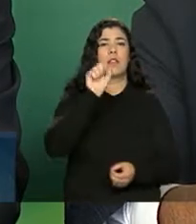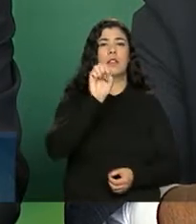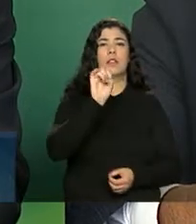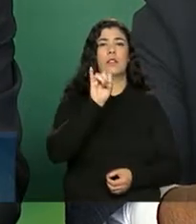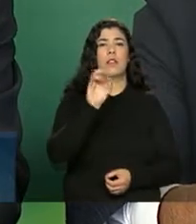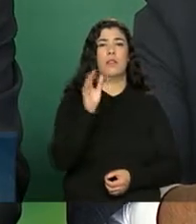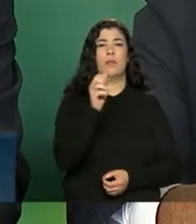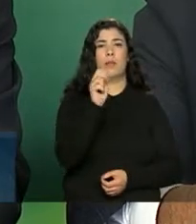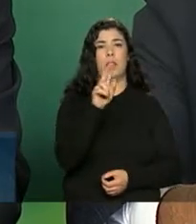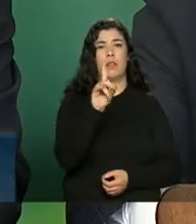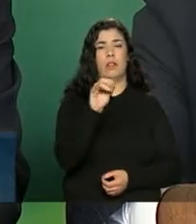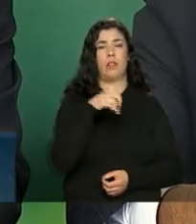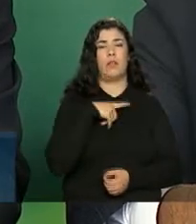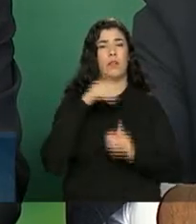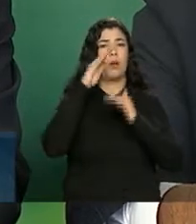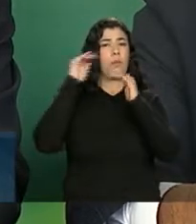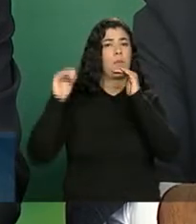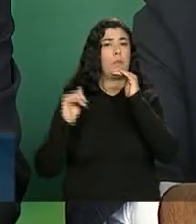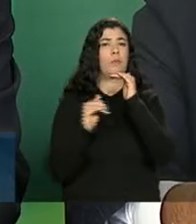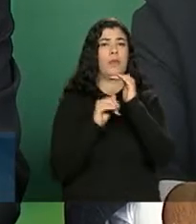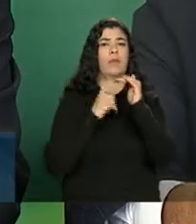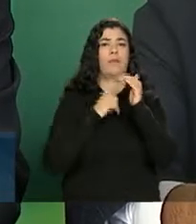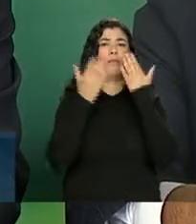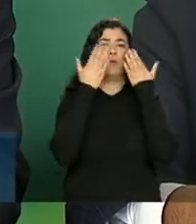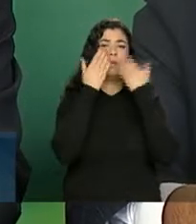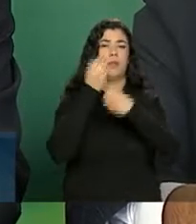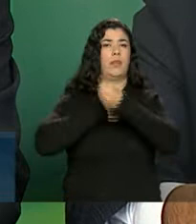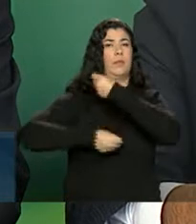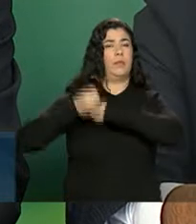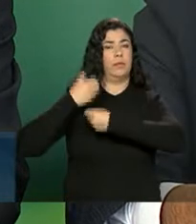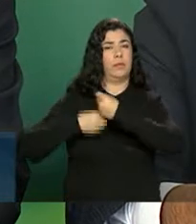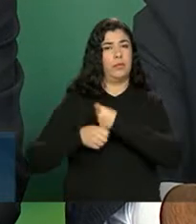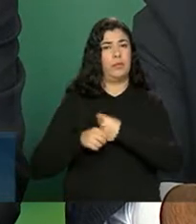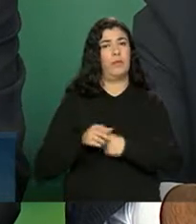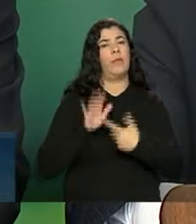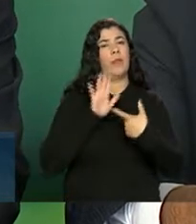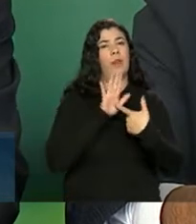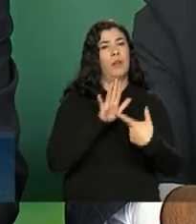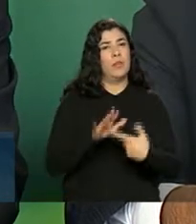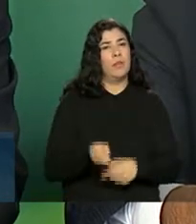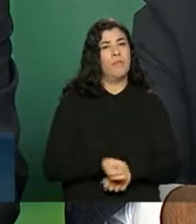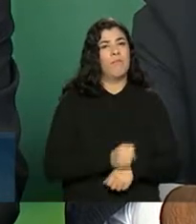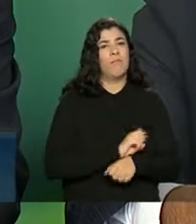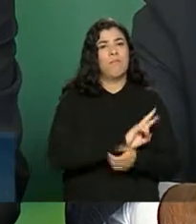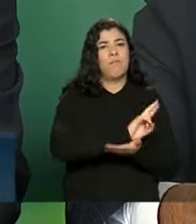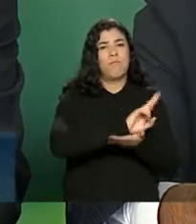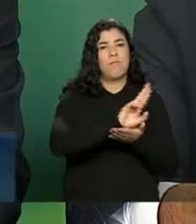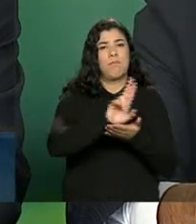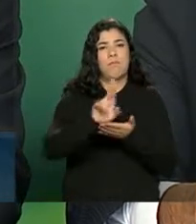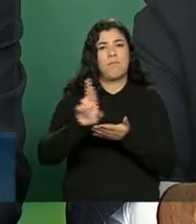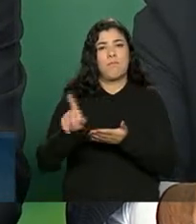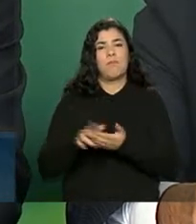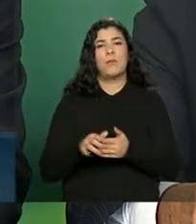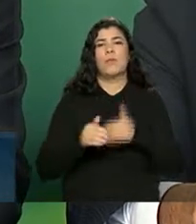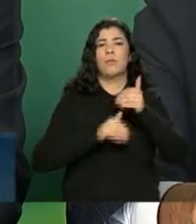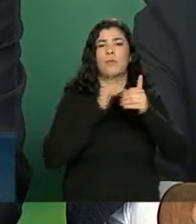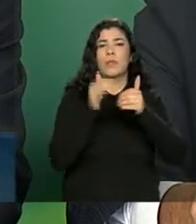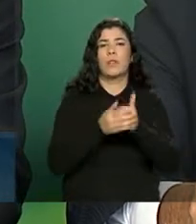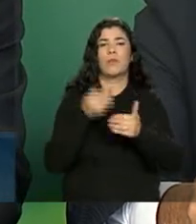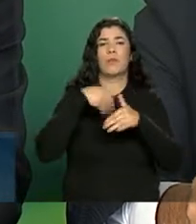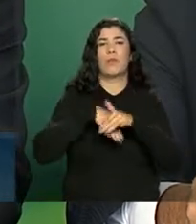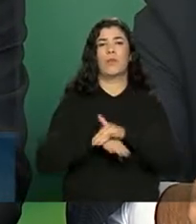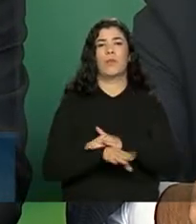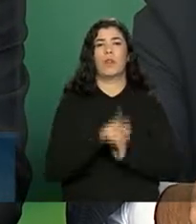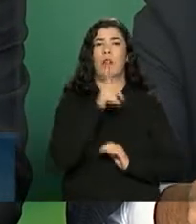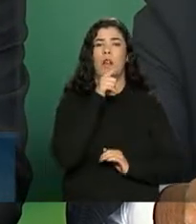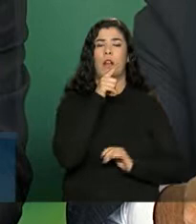a abaixo da Média com números reflexos no armazenamento de água vocês vão ouvir um pouco do